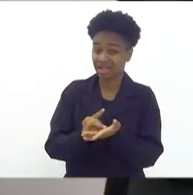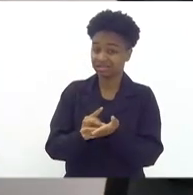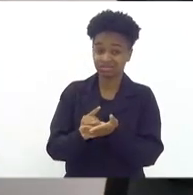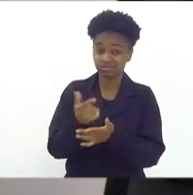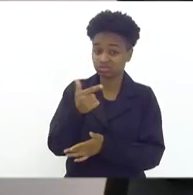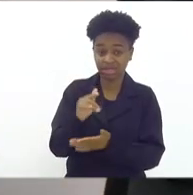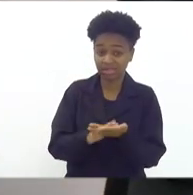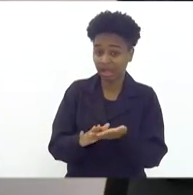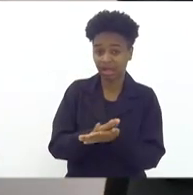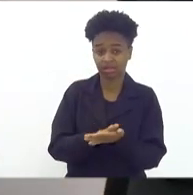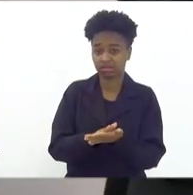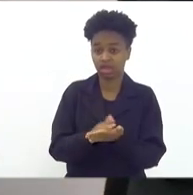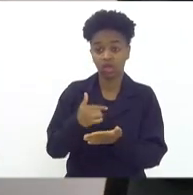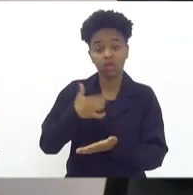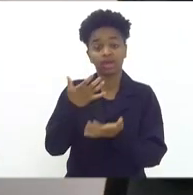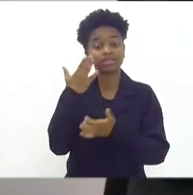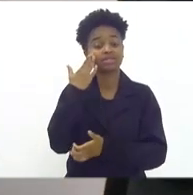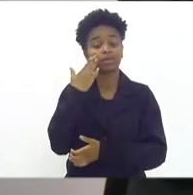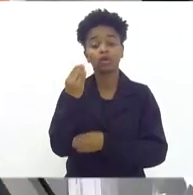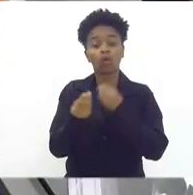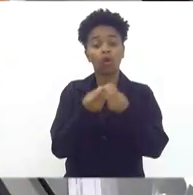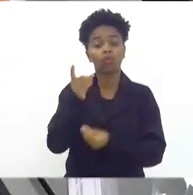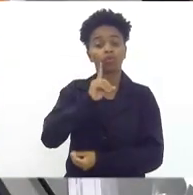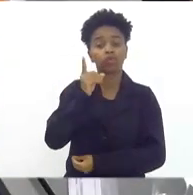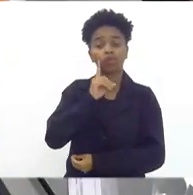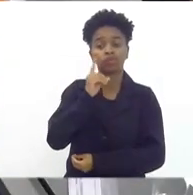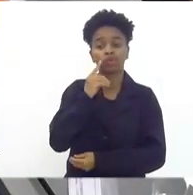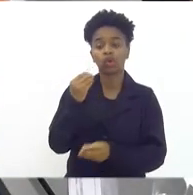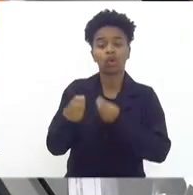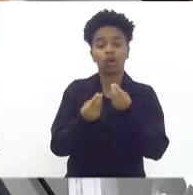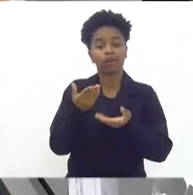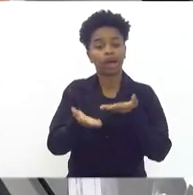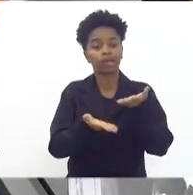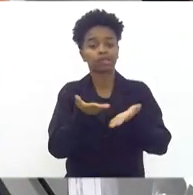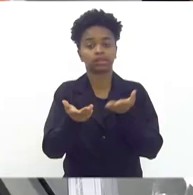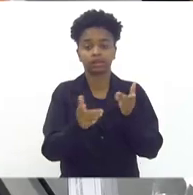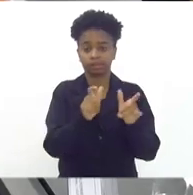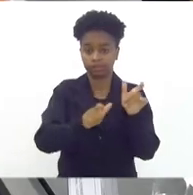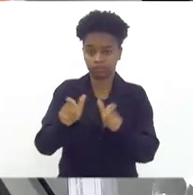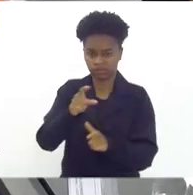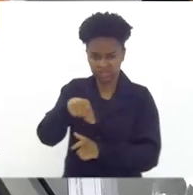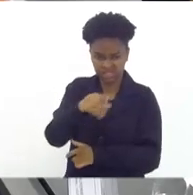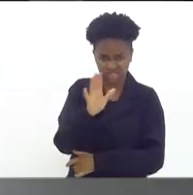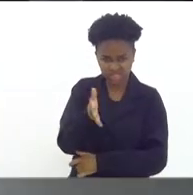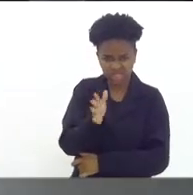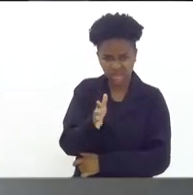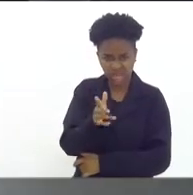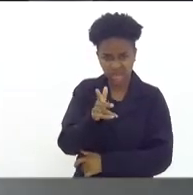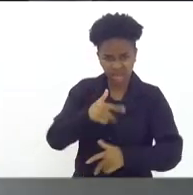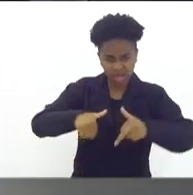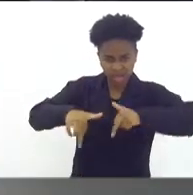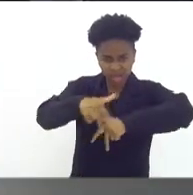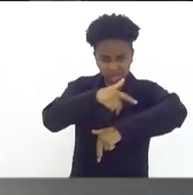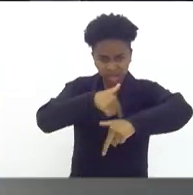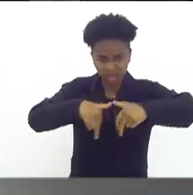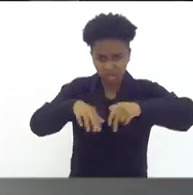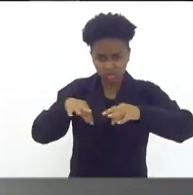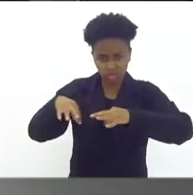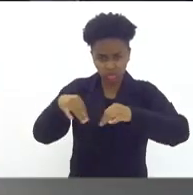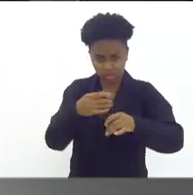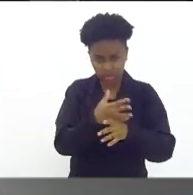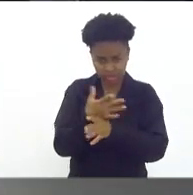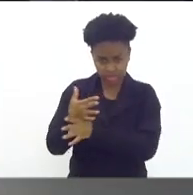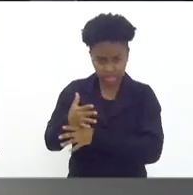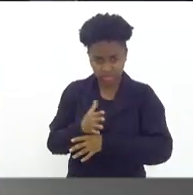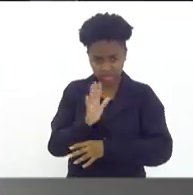eu quero ver na prática ali ó ó o dia a dia ali atender Será que o senhor já saiu alguma vez rodou os municípios todos que